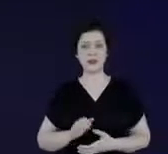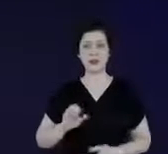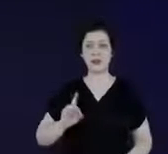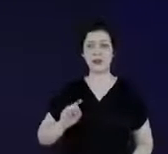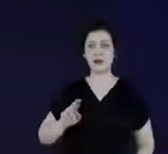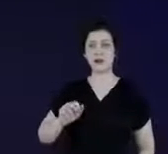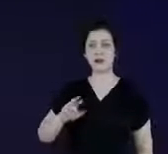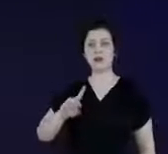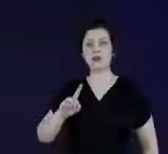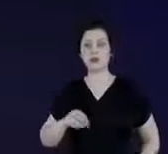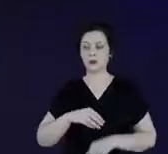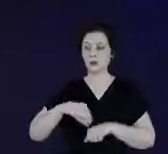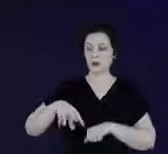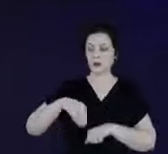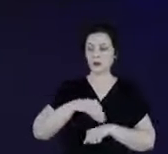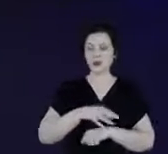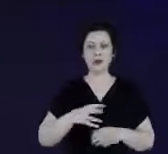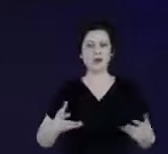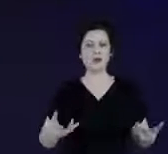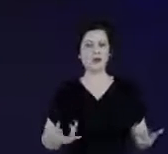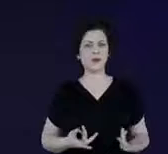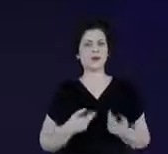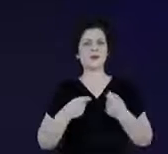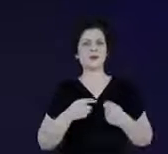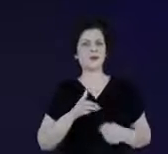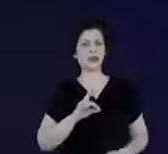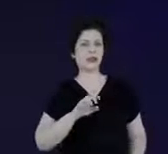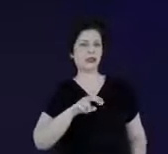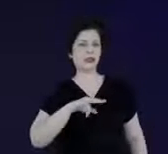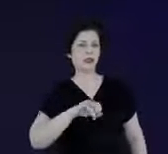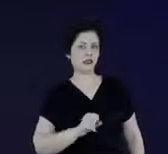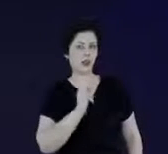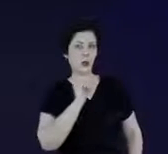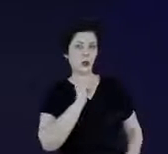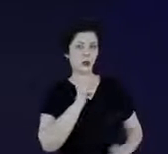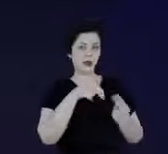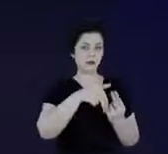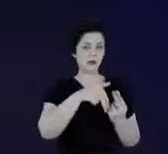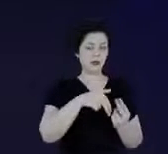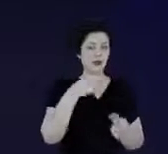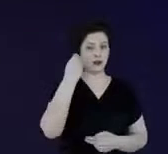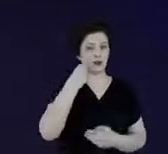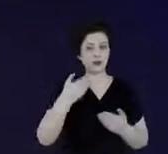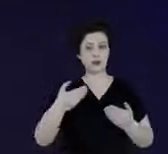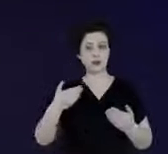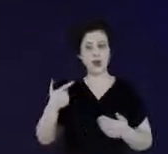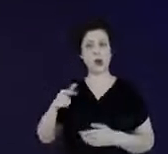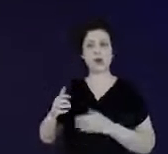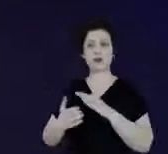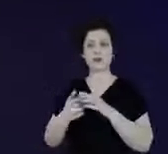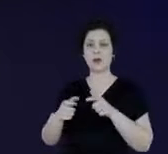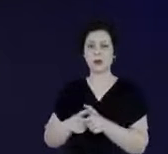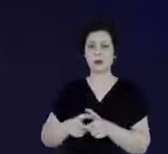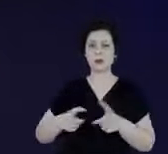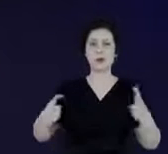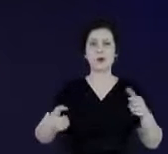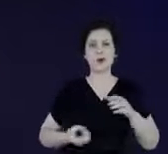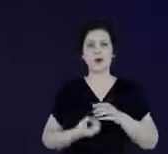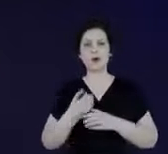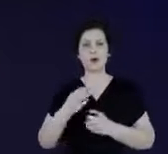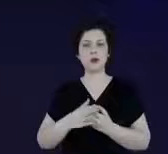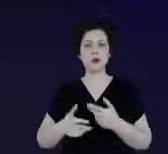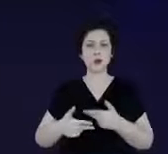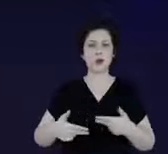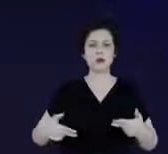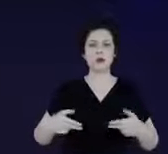uma mediação aquela moderação inovadora estamos o deles trazendo experiências nubank outras grandes Startup empresas Ronaldo levantou